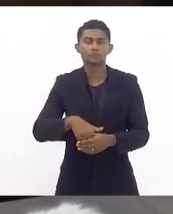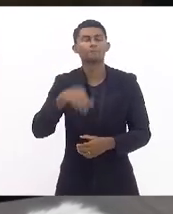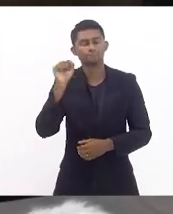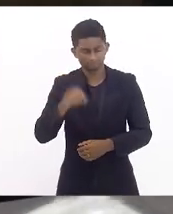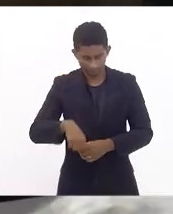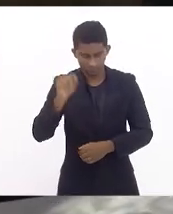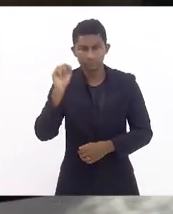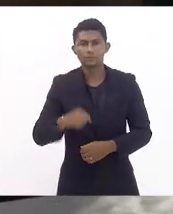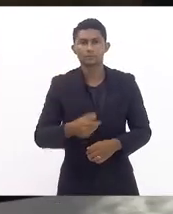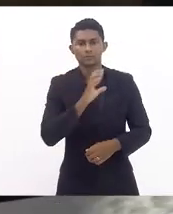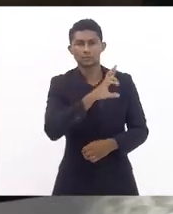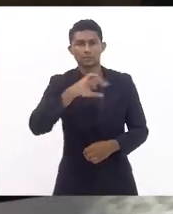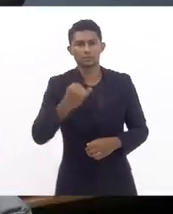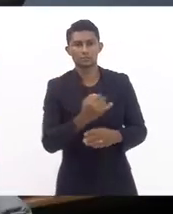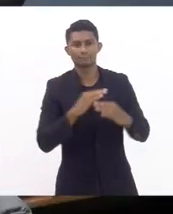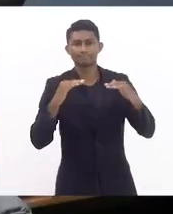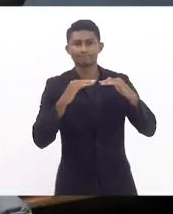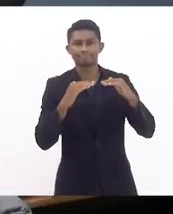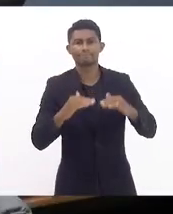termos do parecer da CCJ.